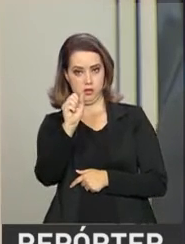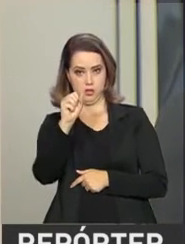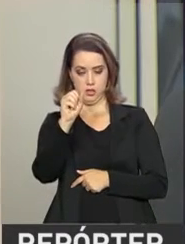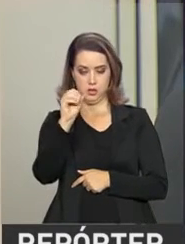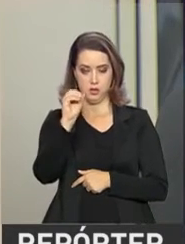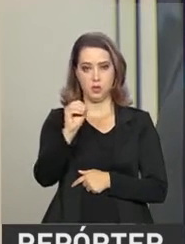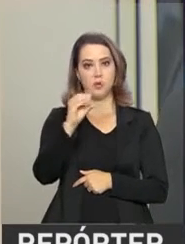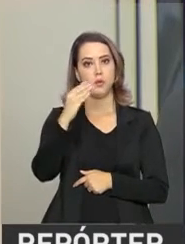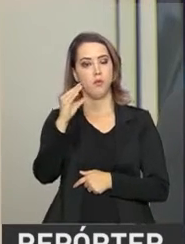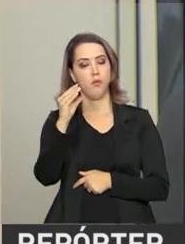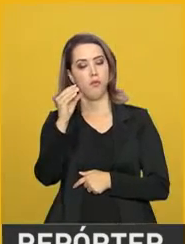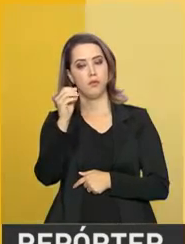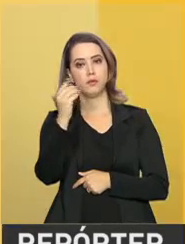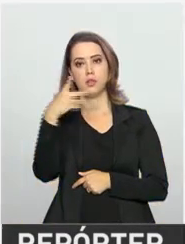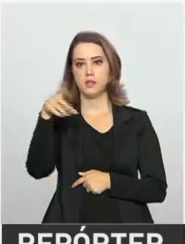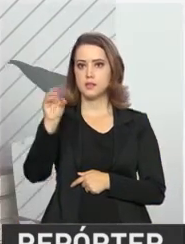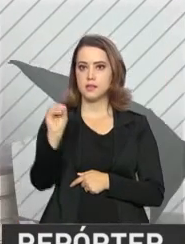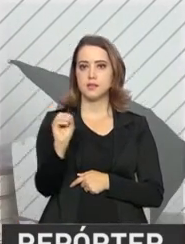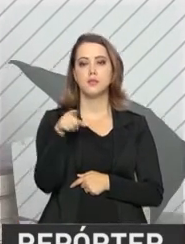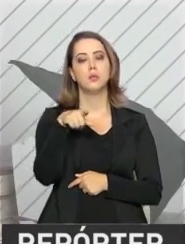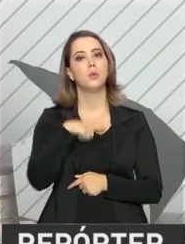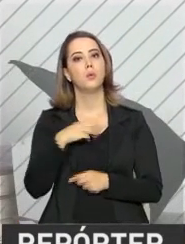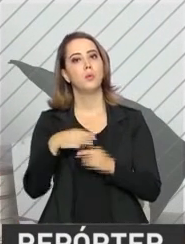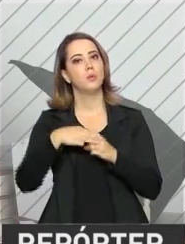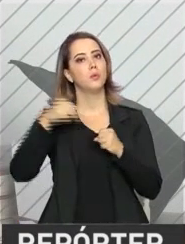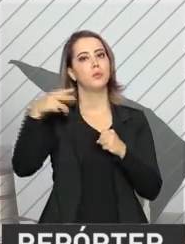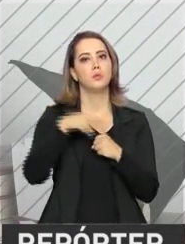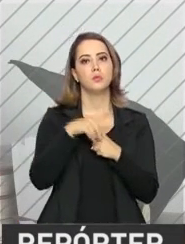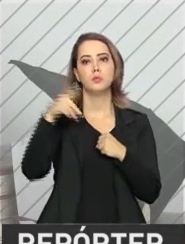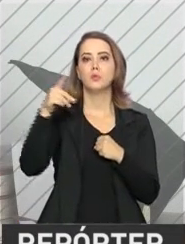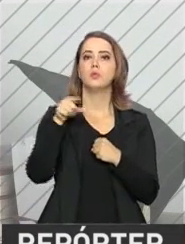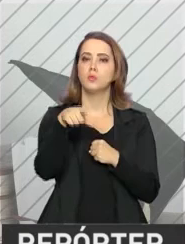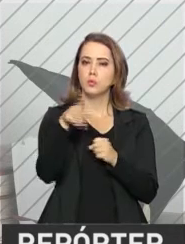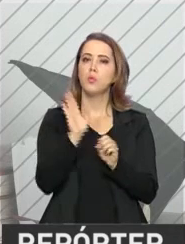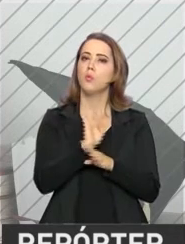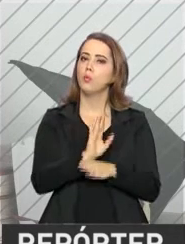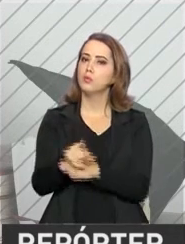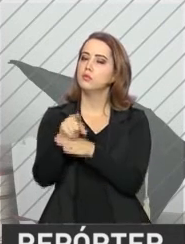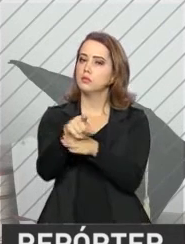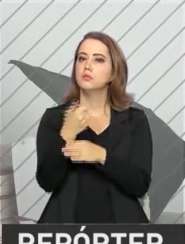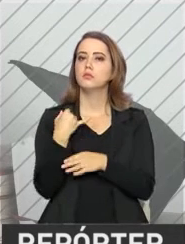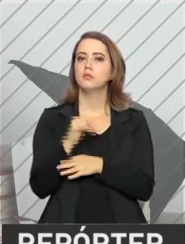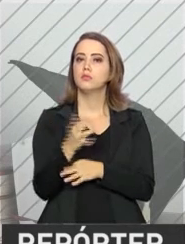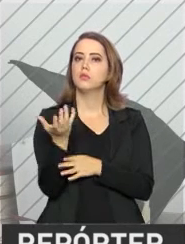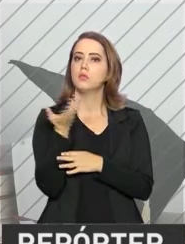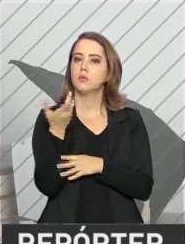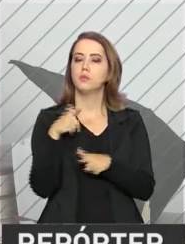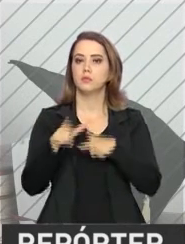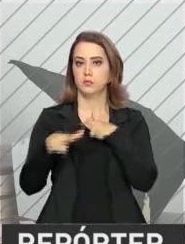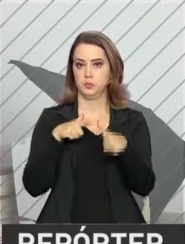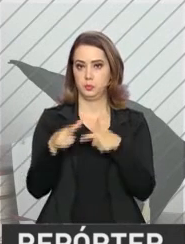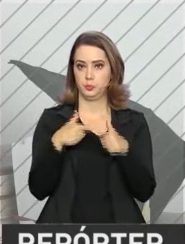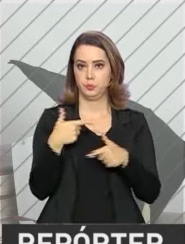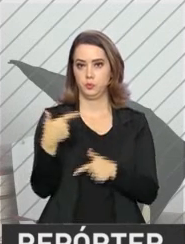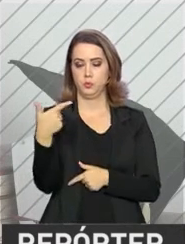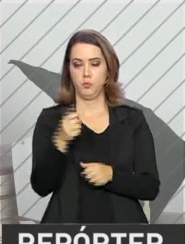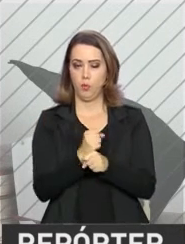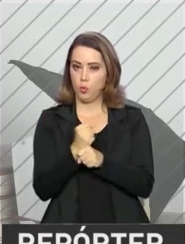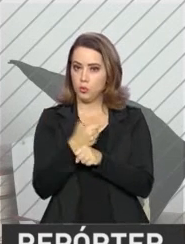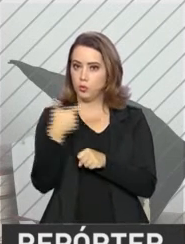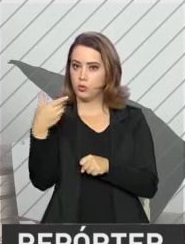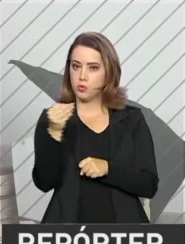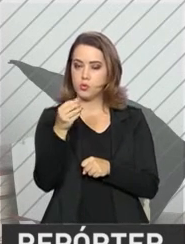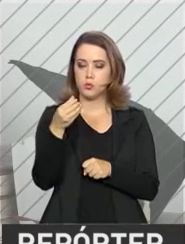isso que alimenta a inovação ter um mestrado ou doutorado ajudam na hora de conseguir um emprego entre 2009 e 2014